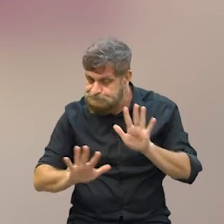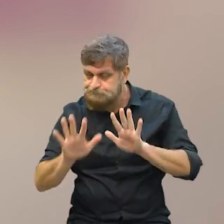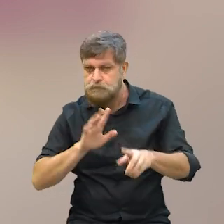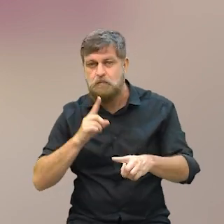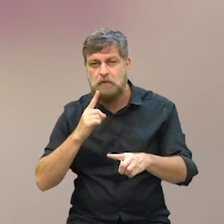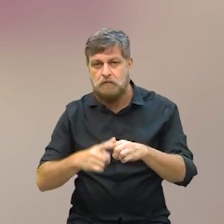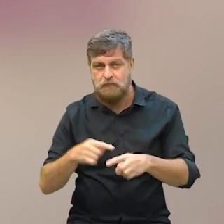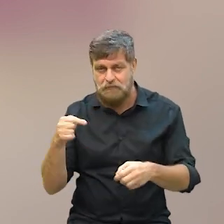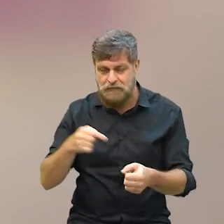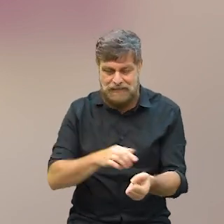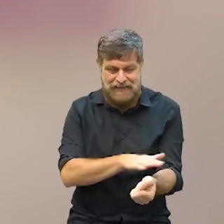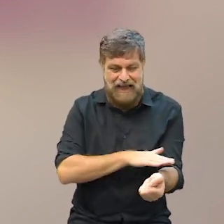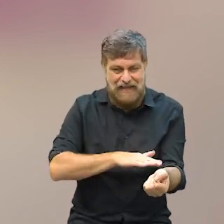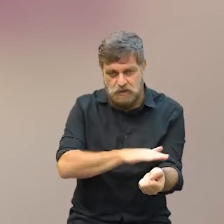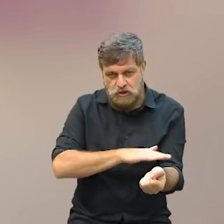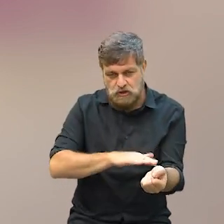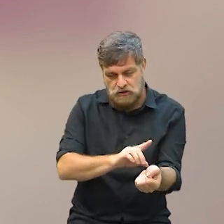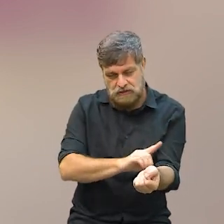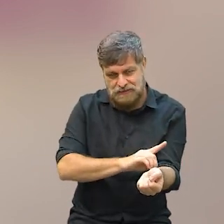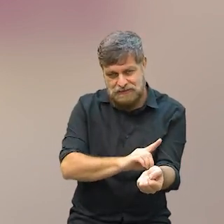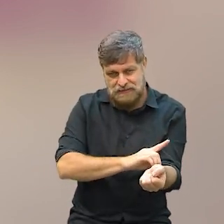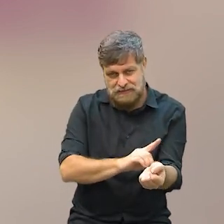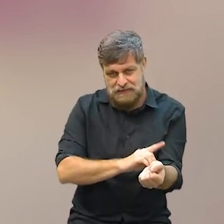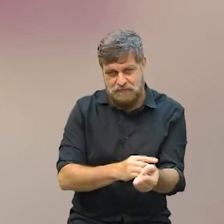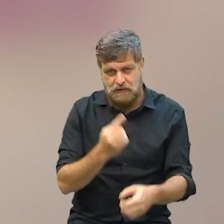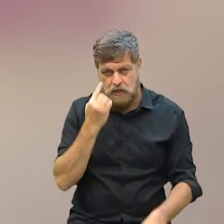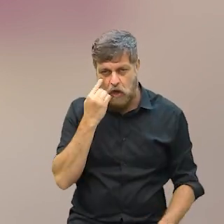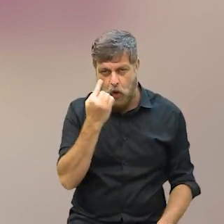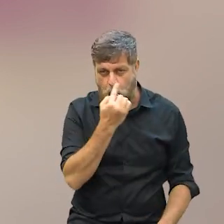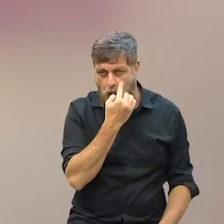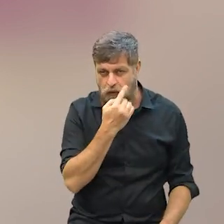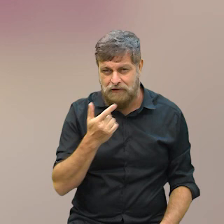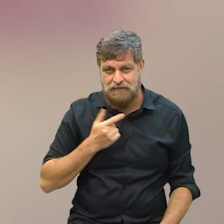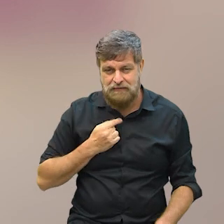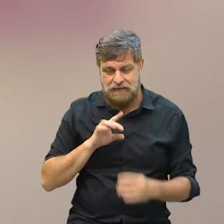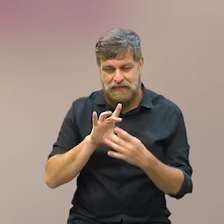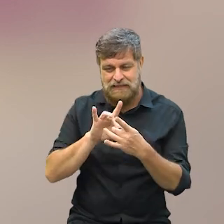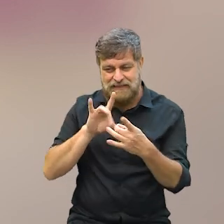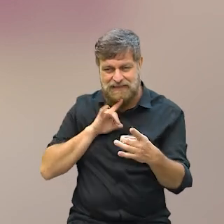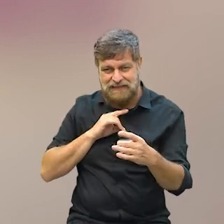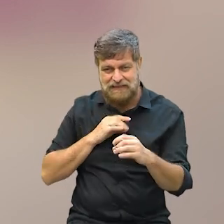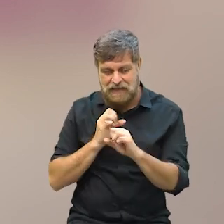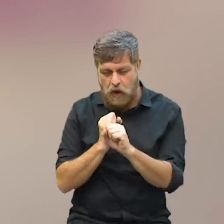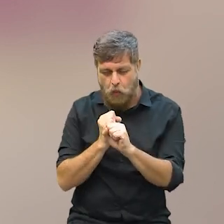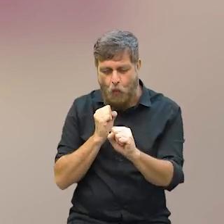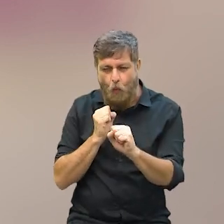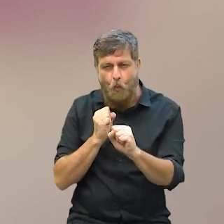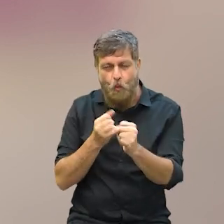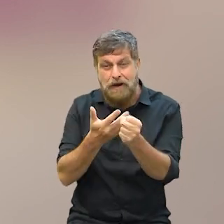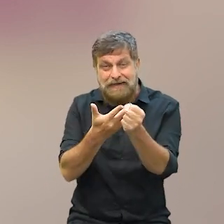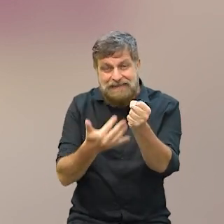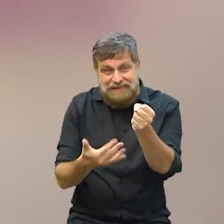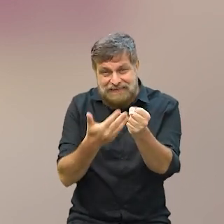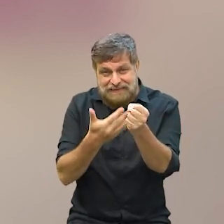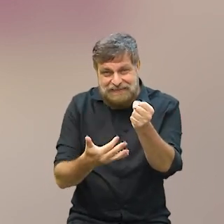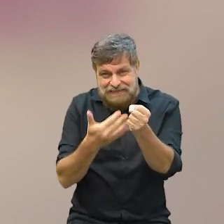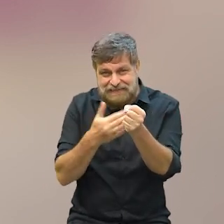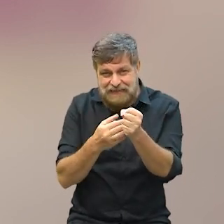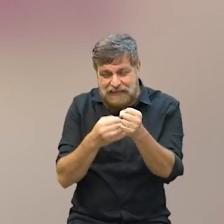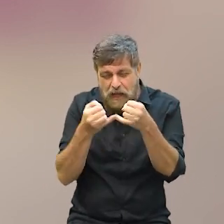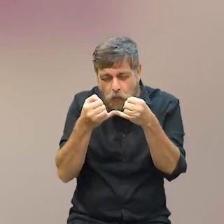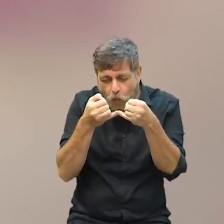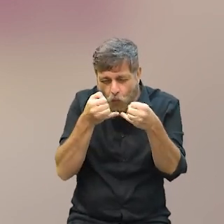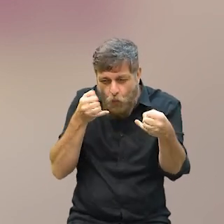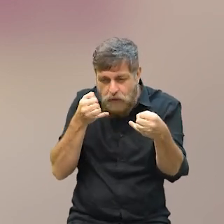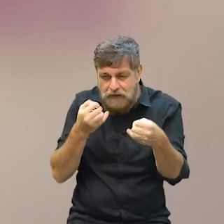A diabetes, o nosso olho, o fundo do nosso olho são terminações vasculares finais. Então, o que